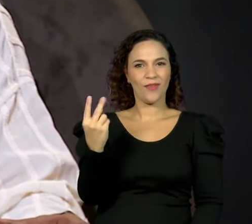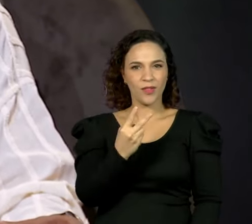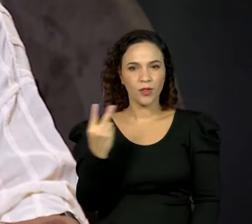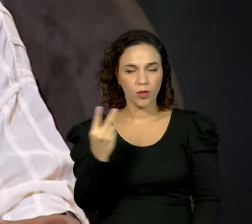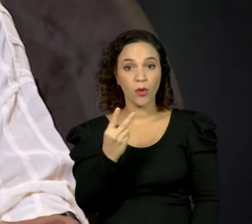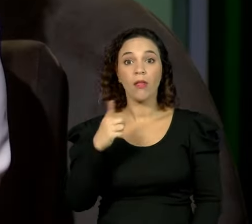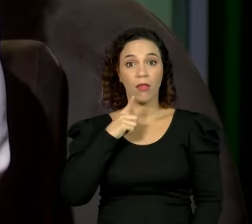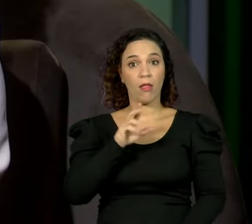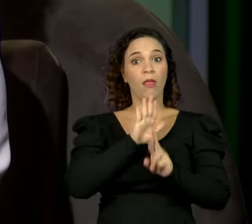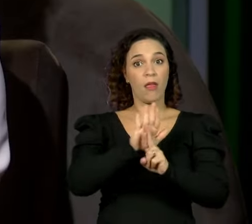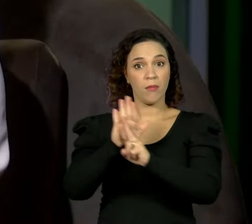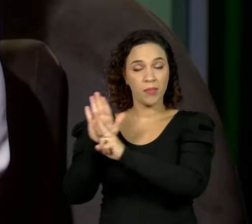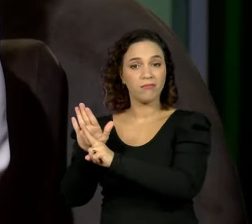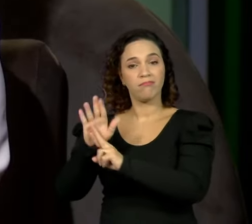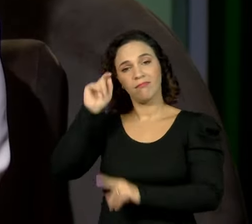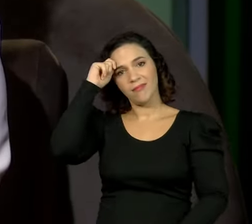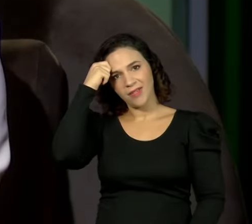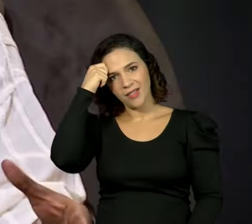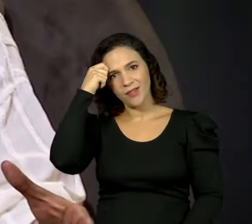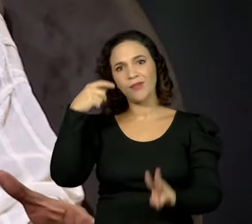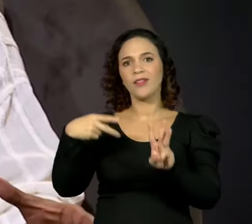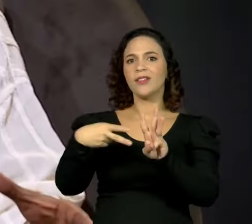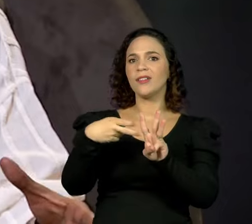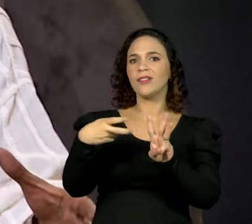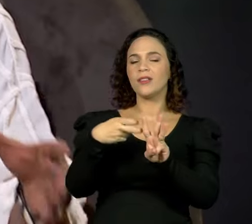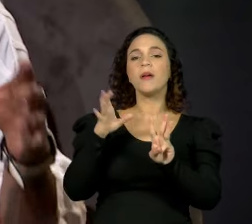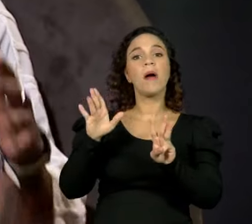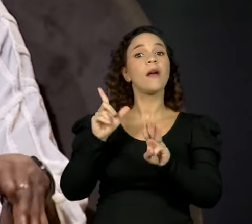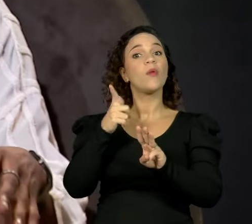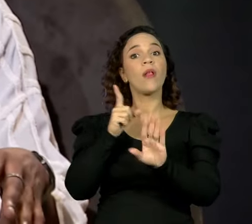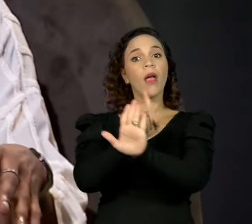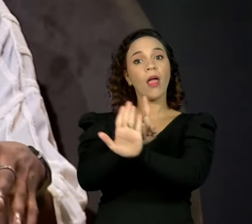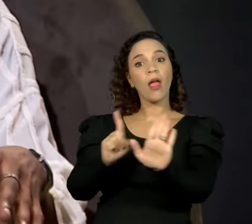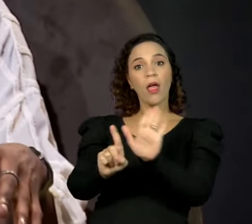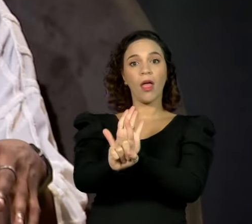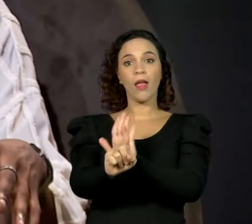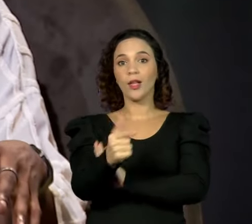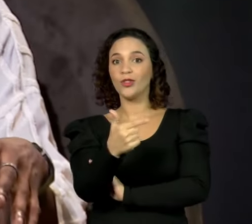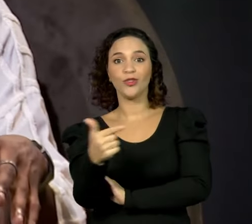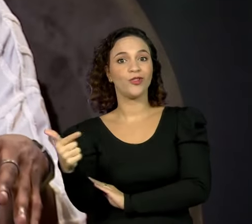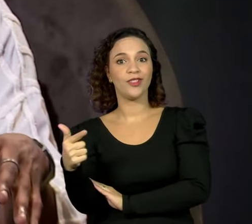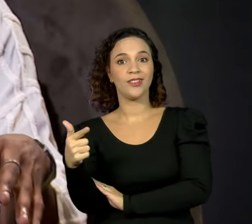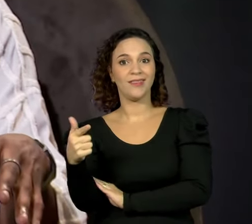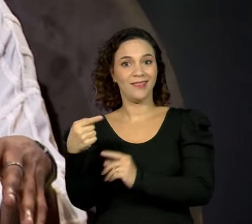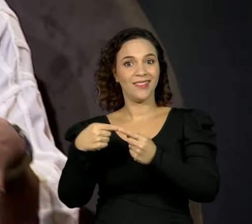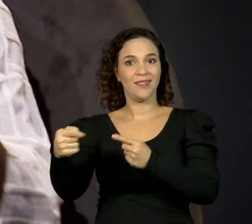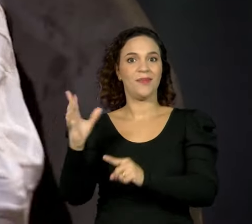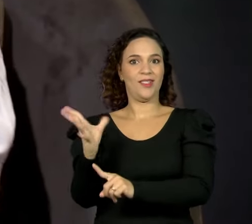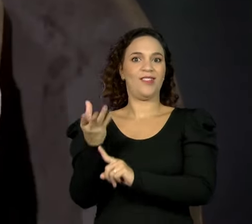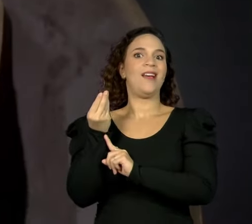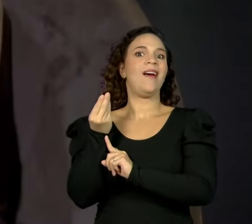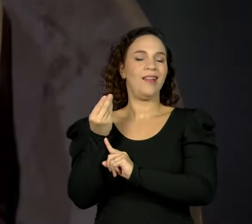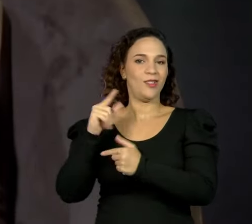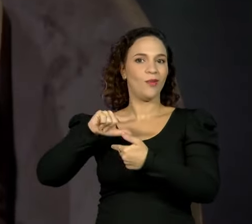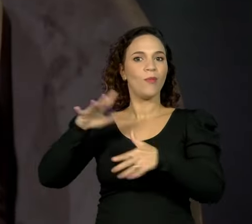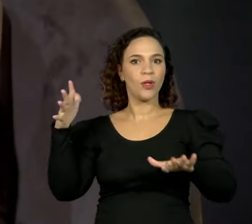de negros e indígenas, mas os mesmos não estavam enquanto protagonistas dentro da Semana de Arte Moderna, né? Eles eram